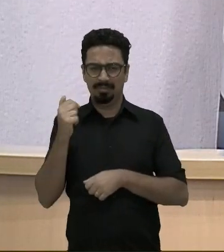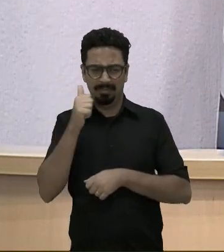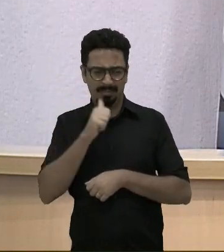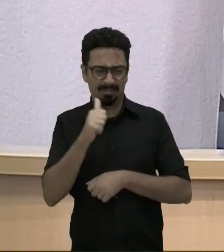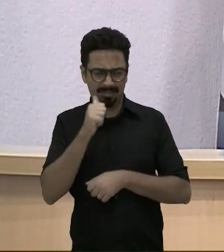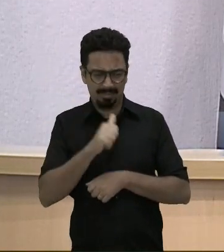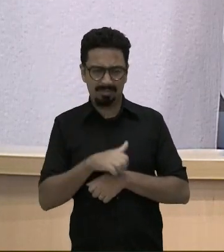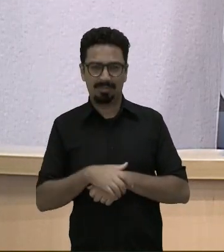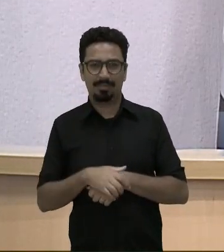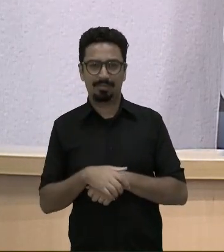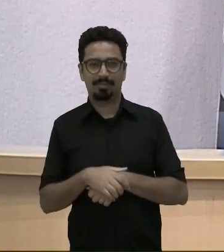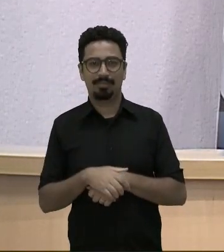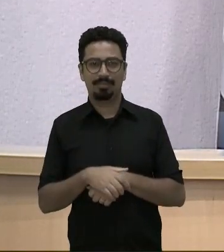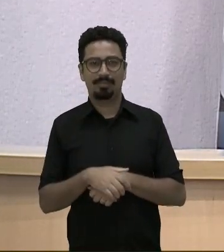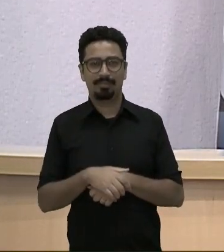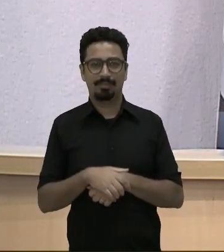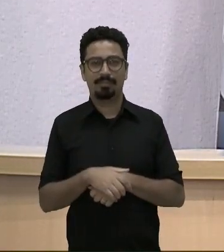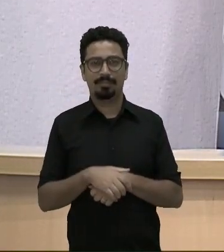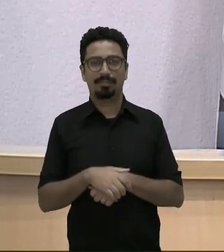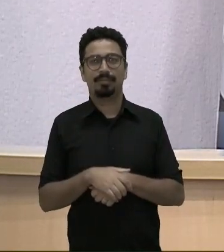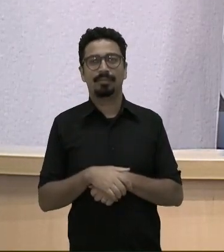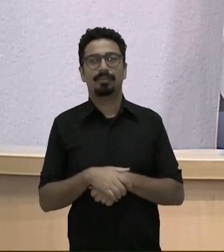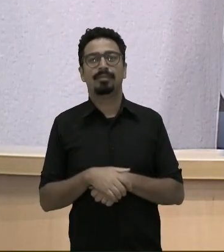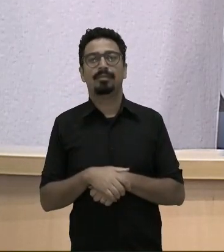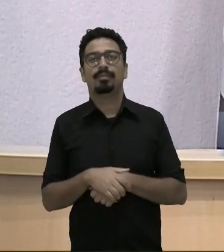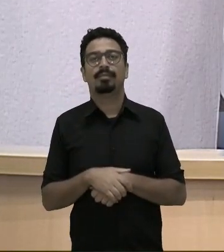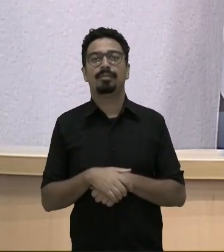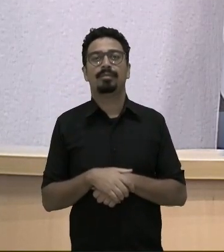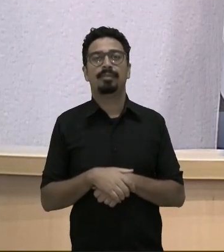mulher? Ela ali, olha,